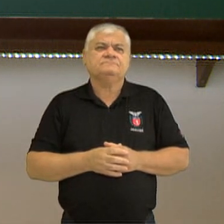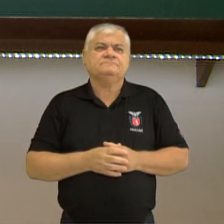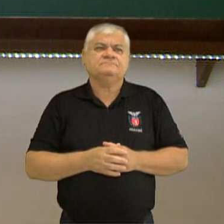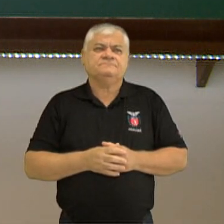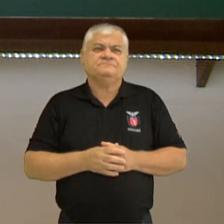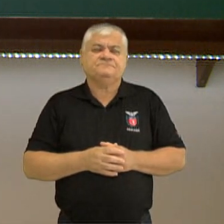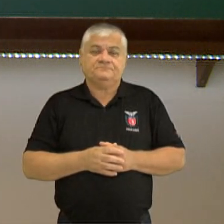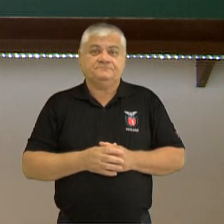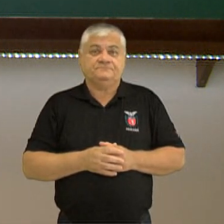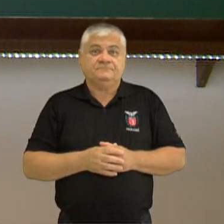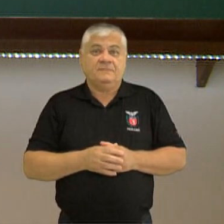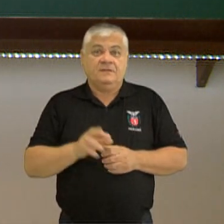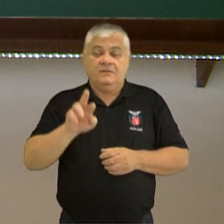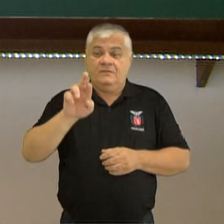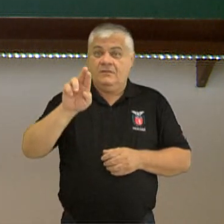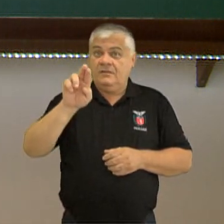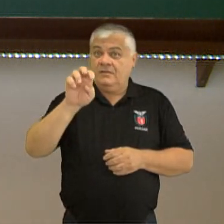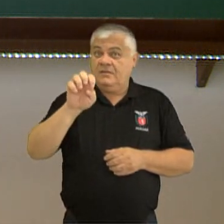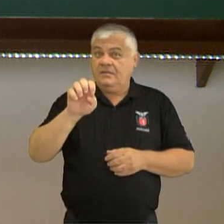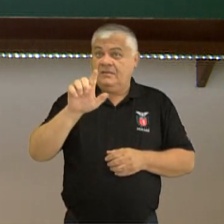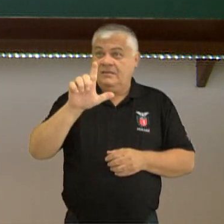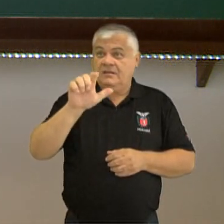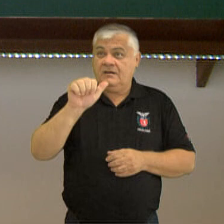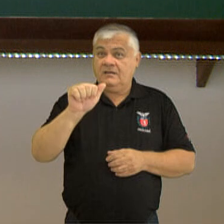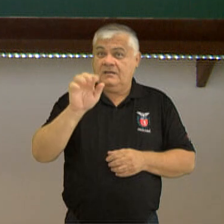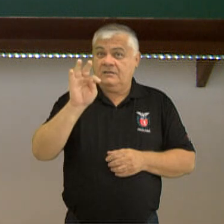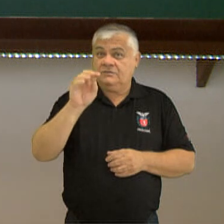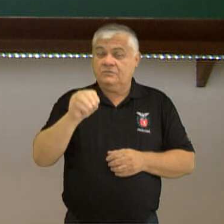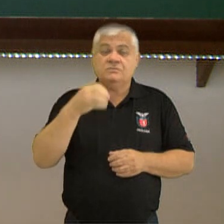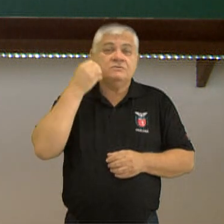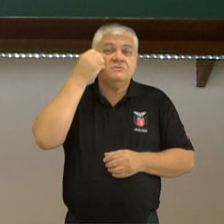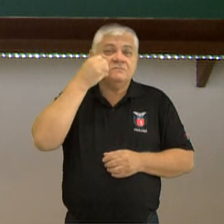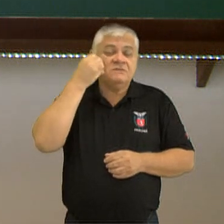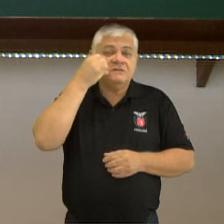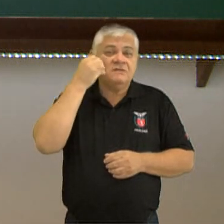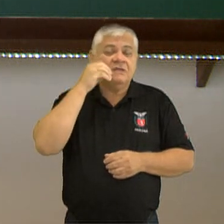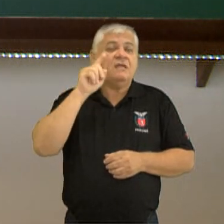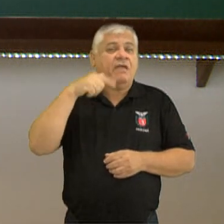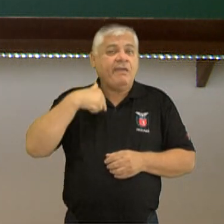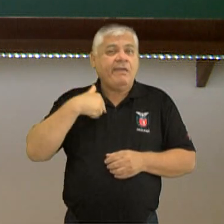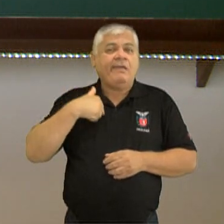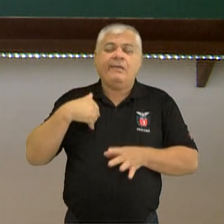O relato de experiência, como o nome já diz, é uma descrição o quê?